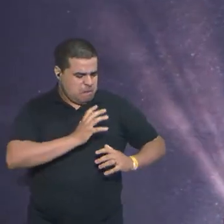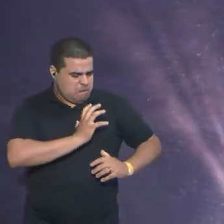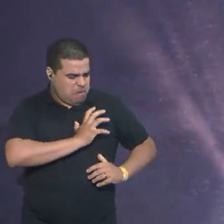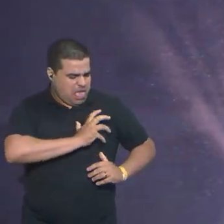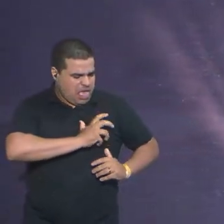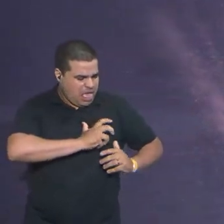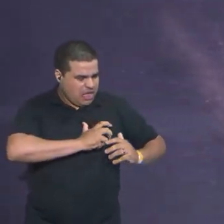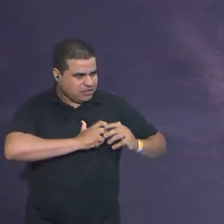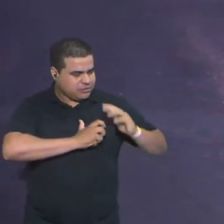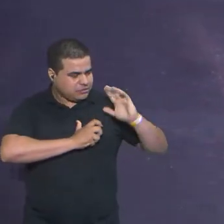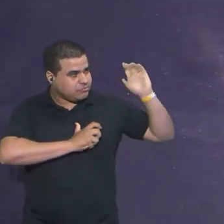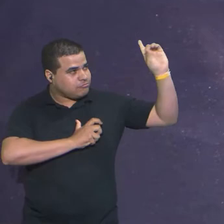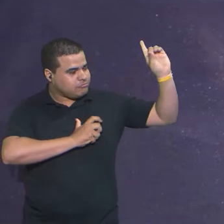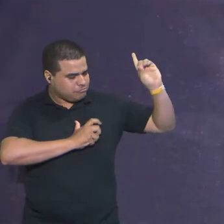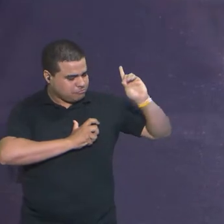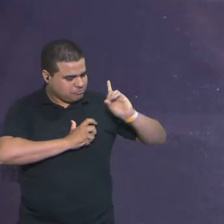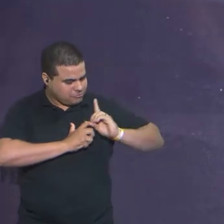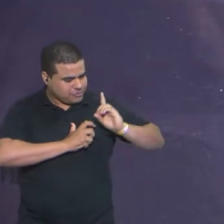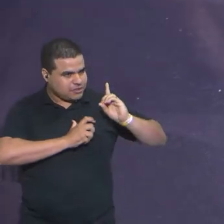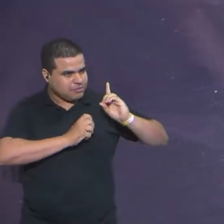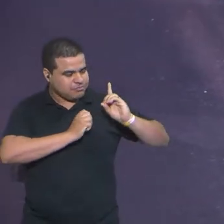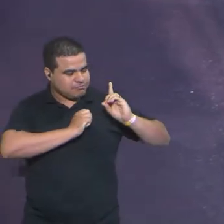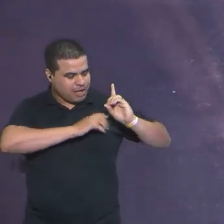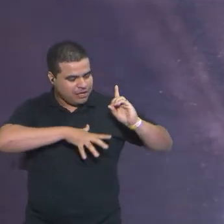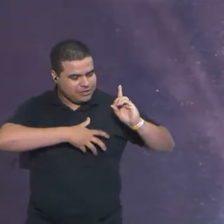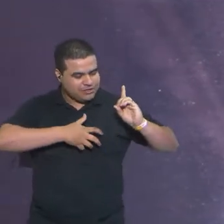milagre remove a minha vida